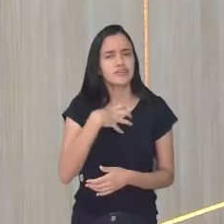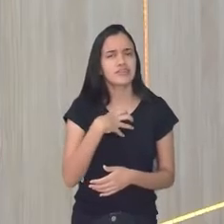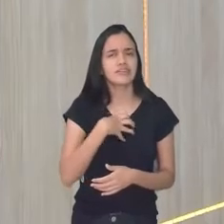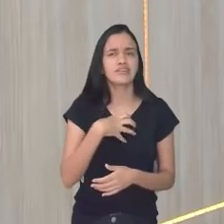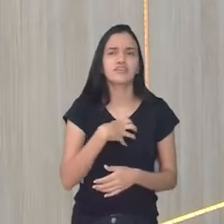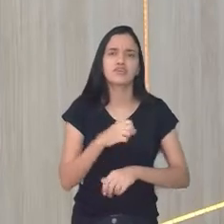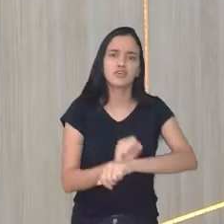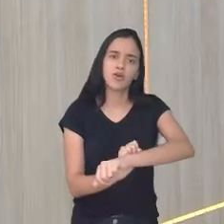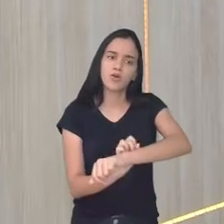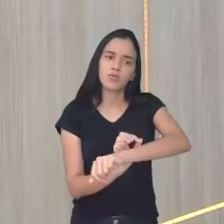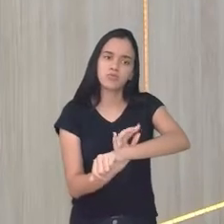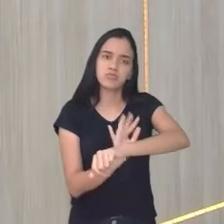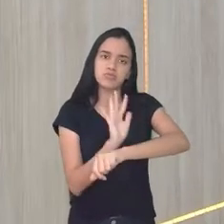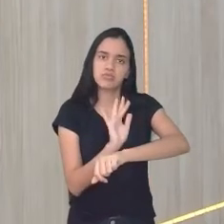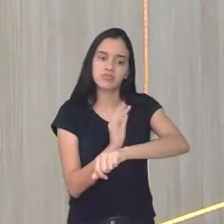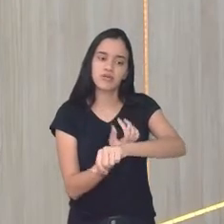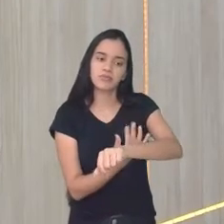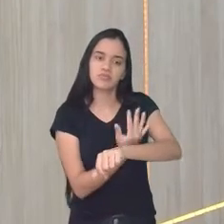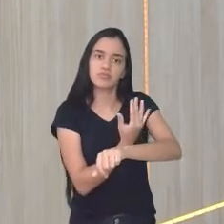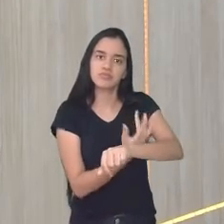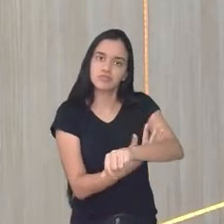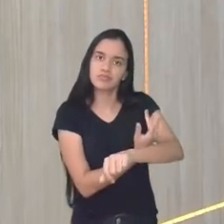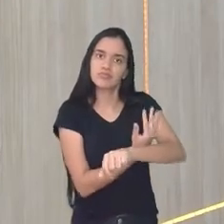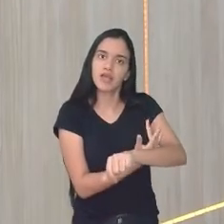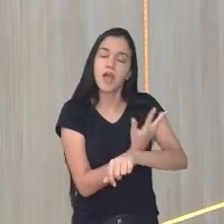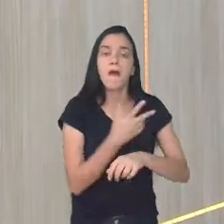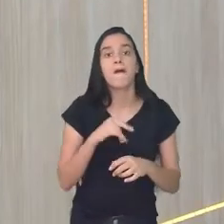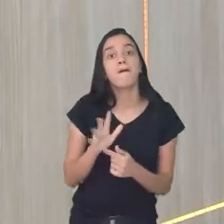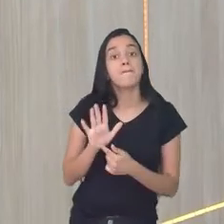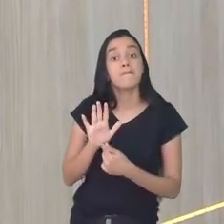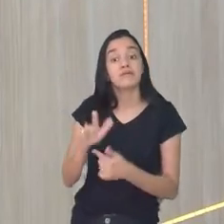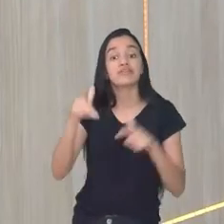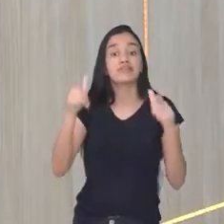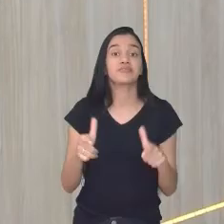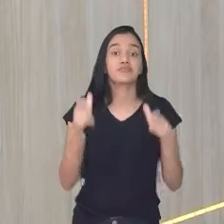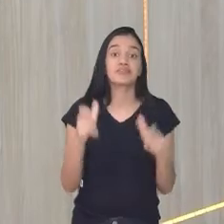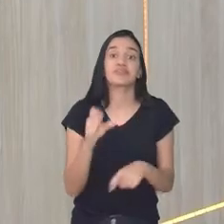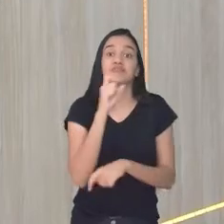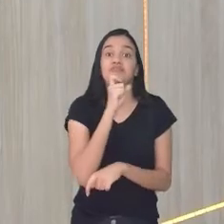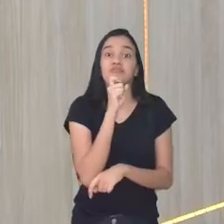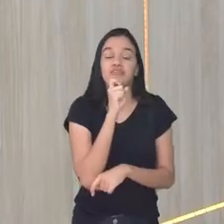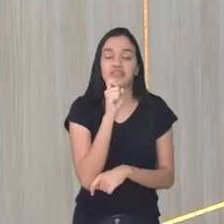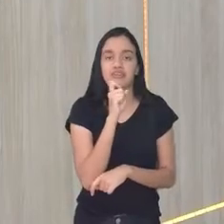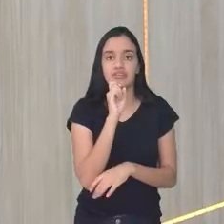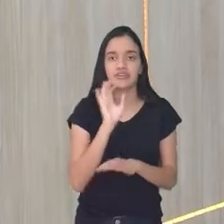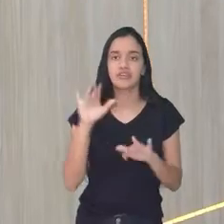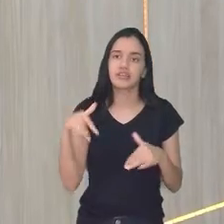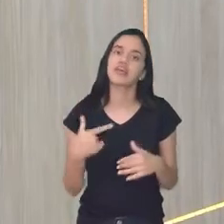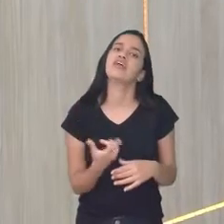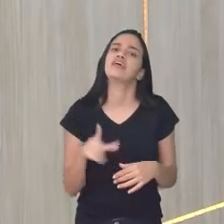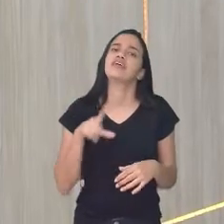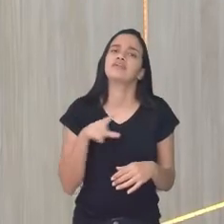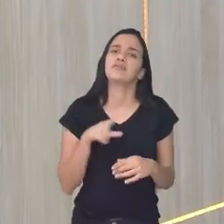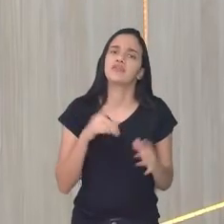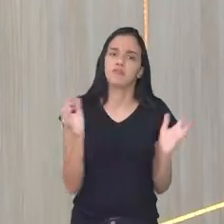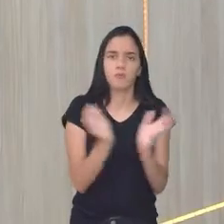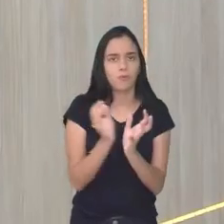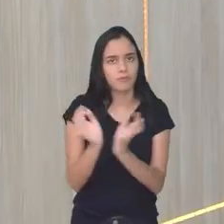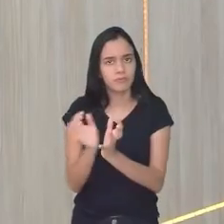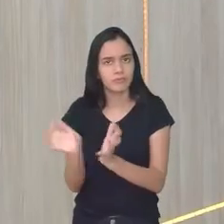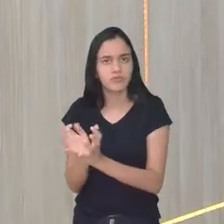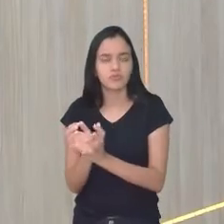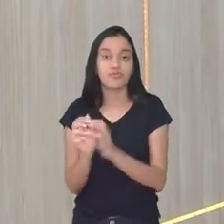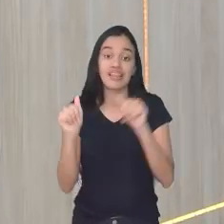começam a ficar arrepiados, mostrando para a gente que aquele ambiente está muito frio. Então, eu tenho também um conjunto